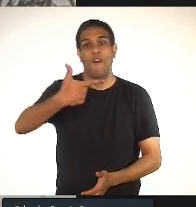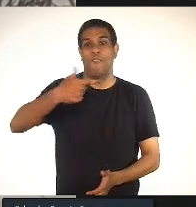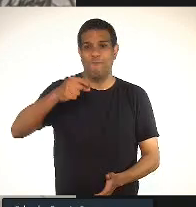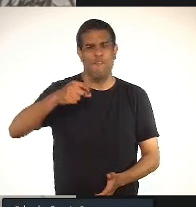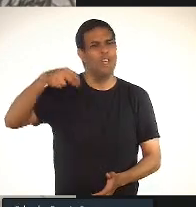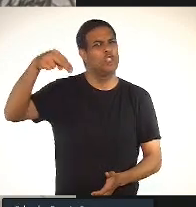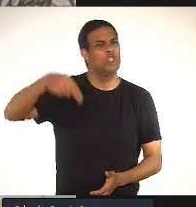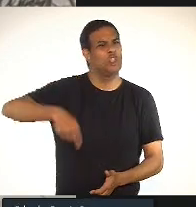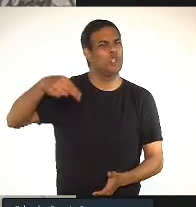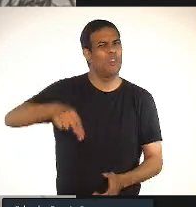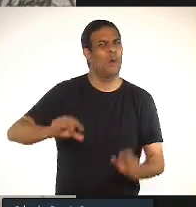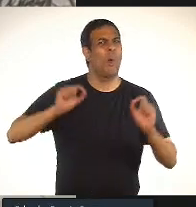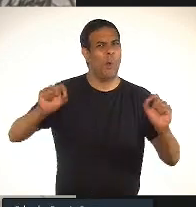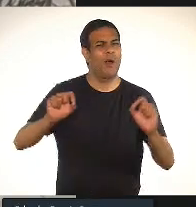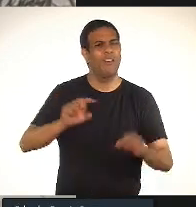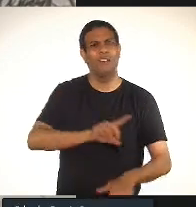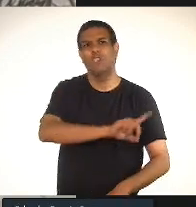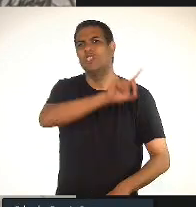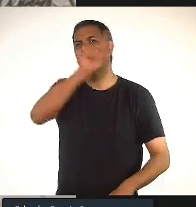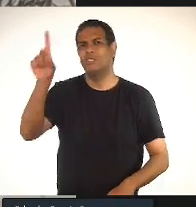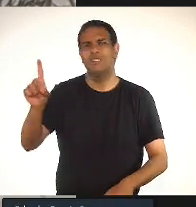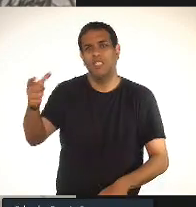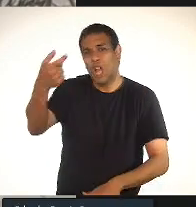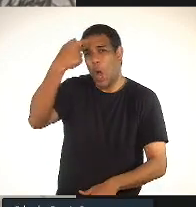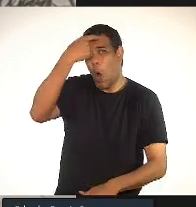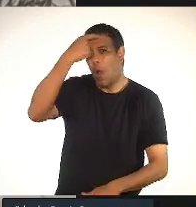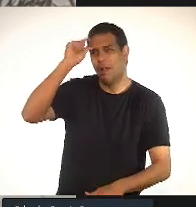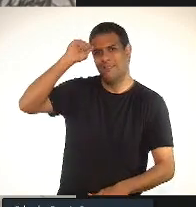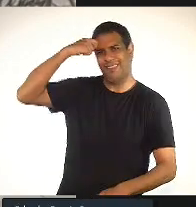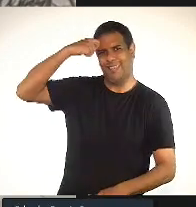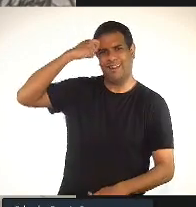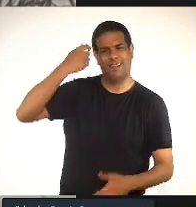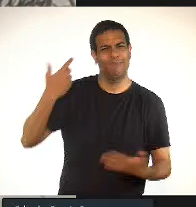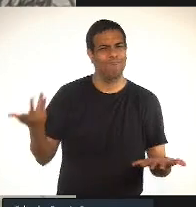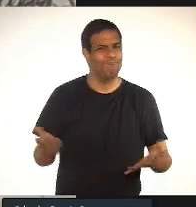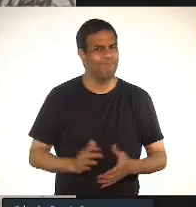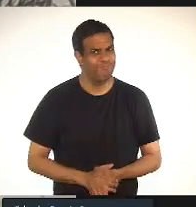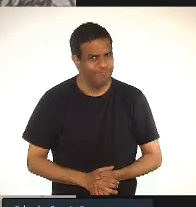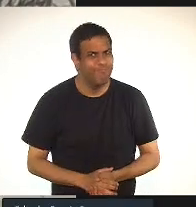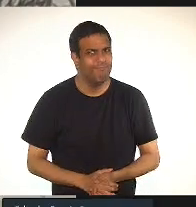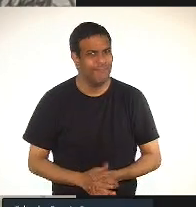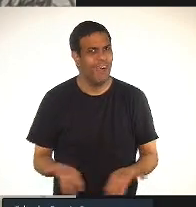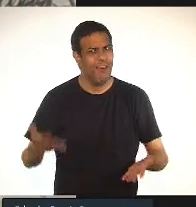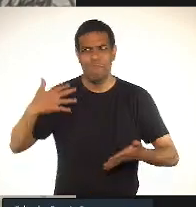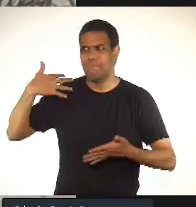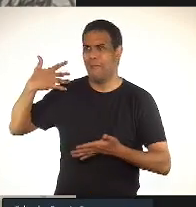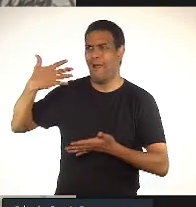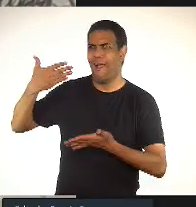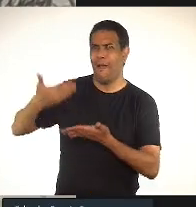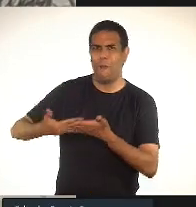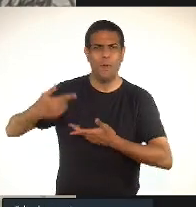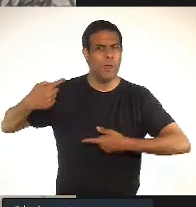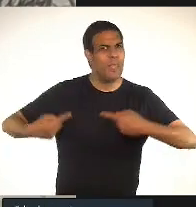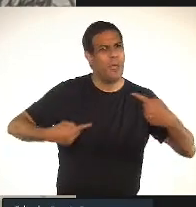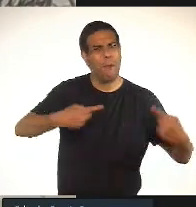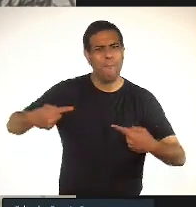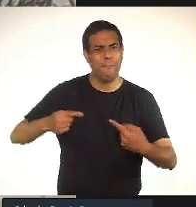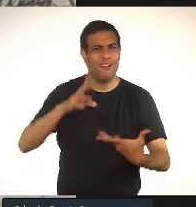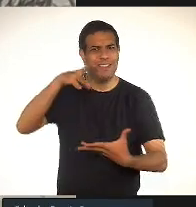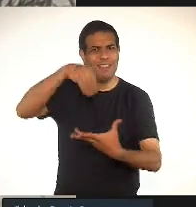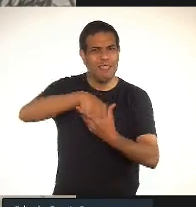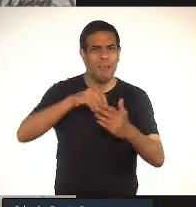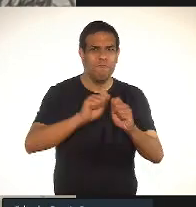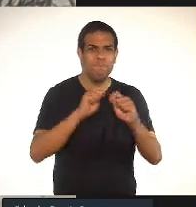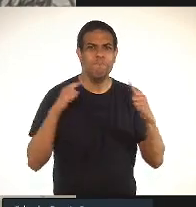de novembro, o Dia da Consciência Negra. Venho trazendo esse debate há